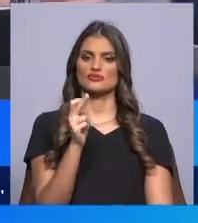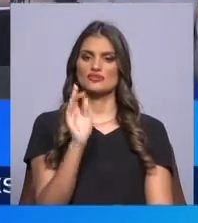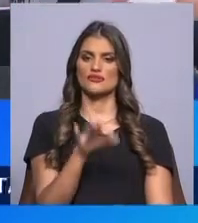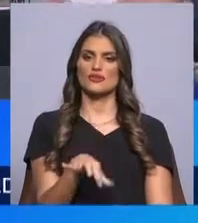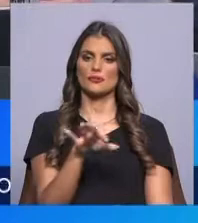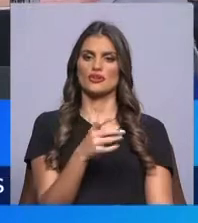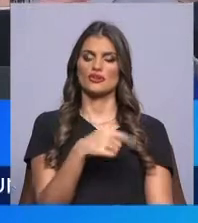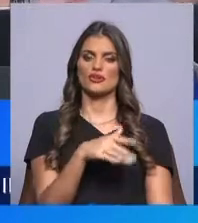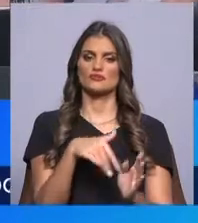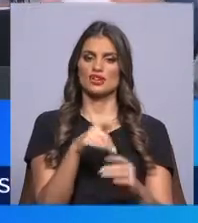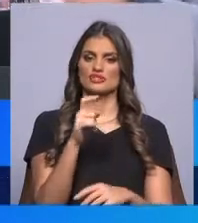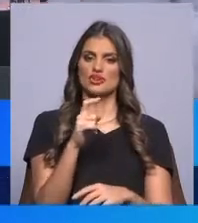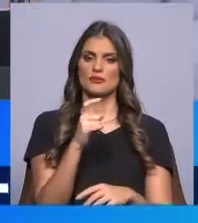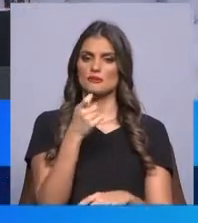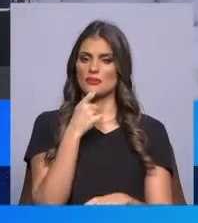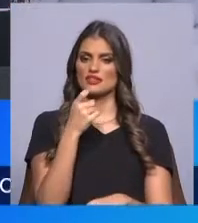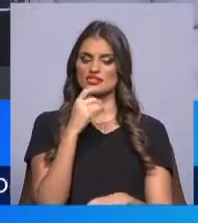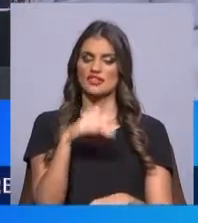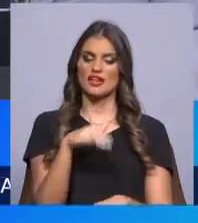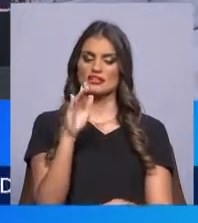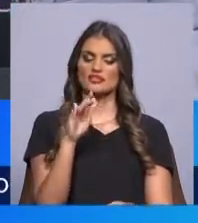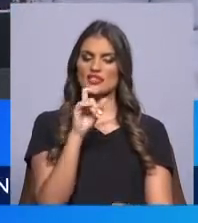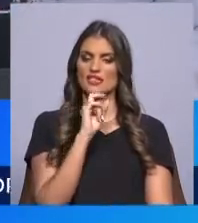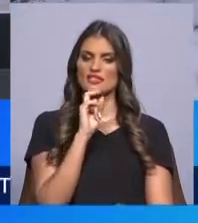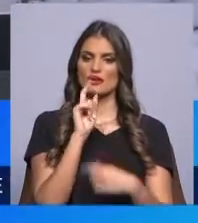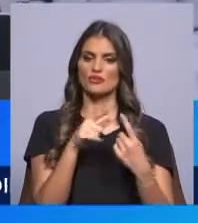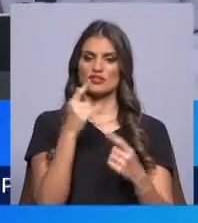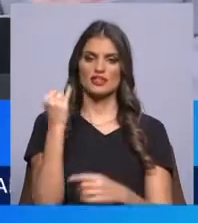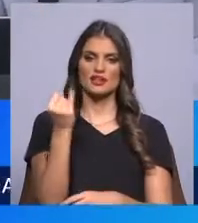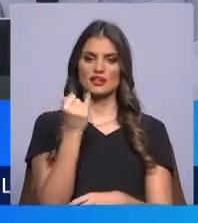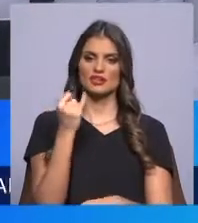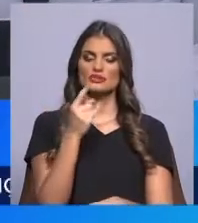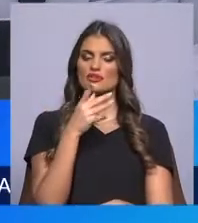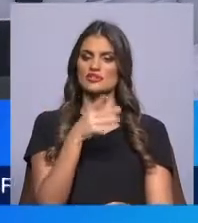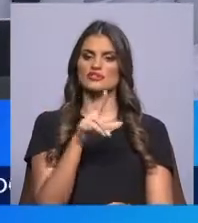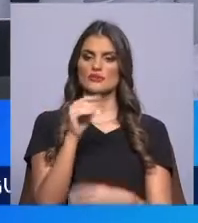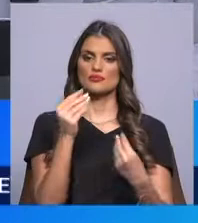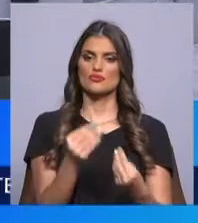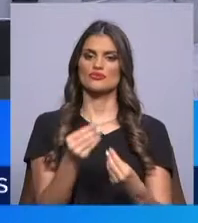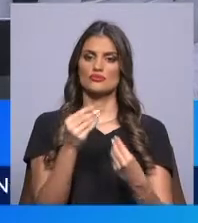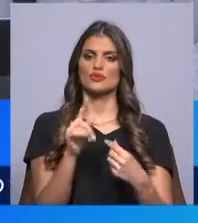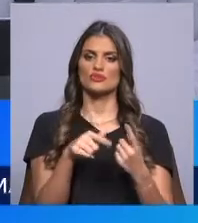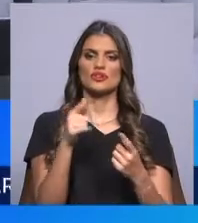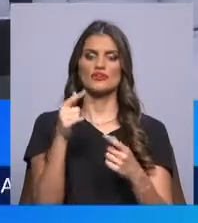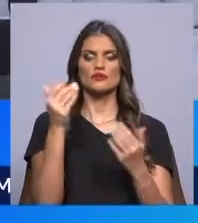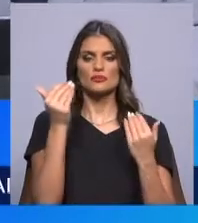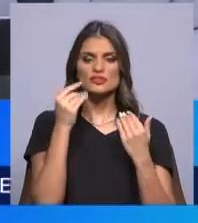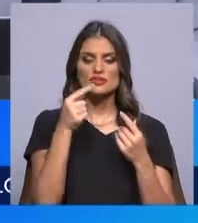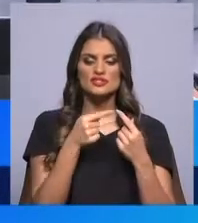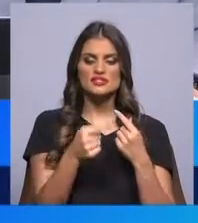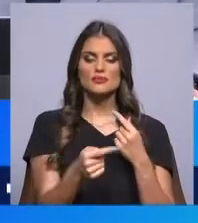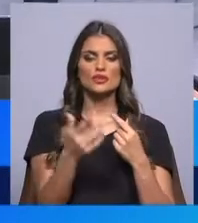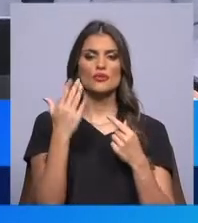que temos mais rochas de outras idades, talvez consigamos ter outra ideia. Mas tu referiste também muito bem uma outra notícia também desta semana que